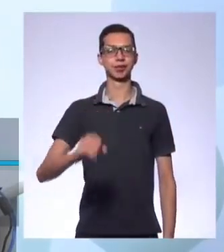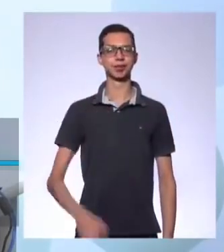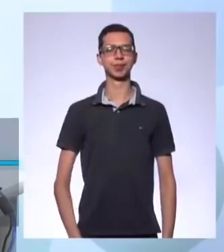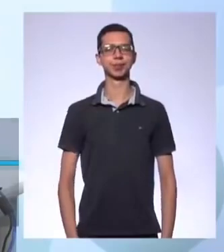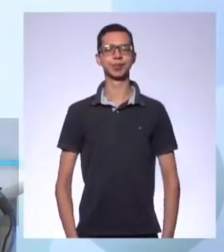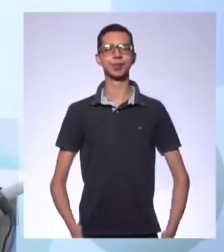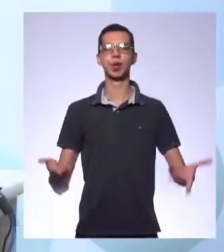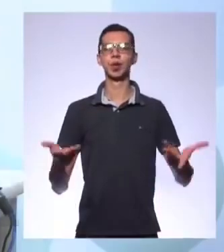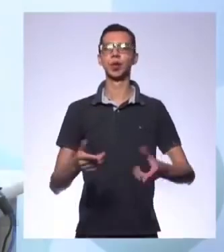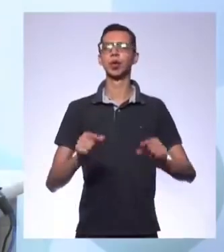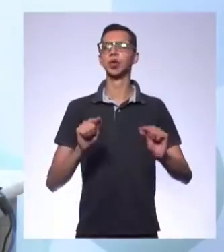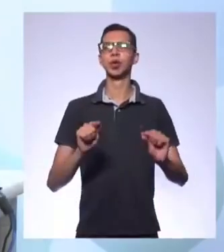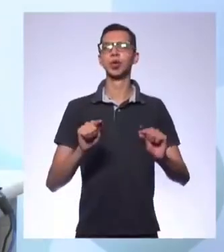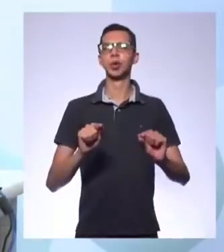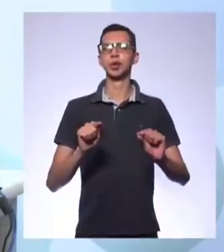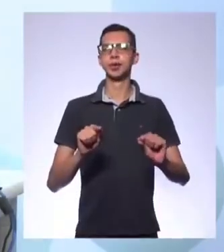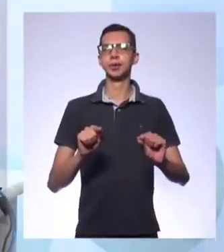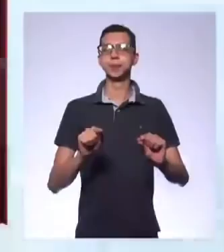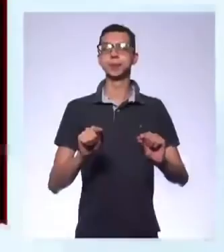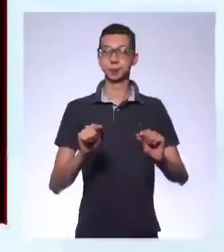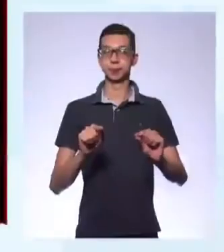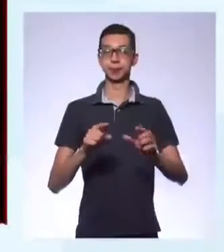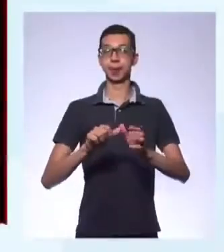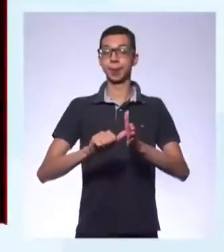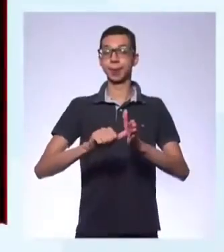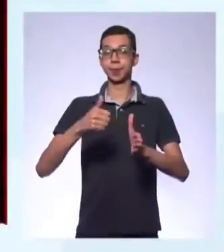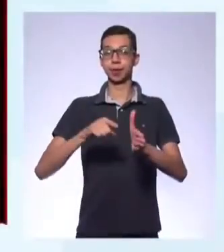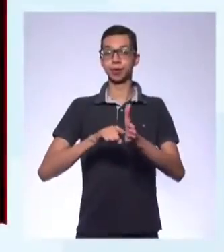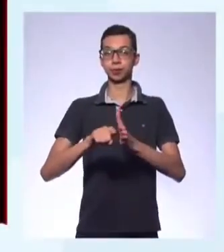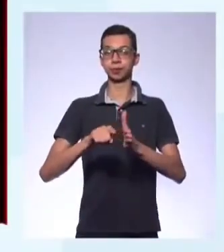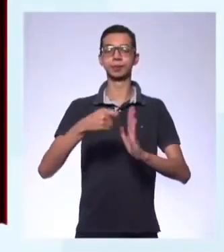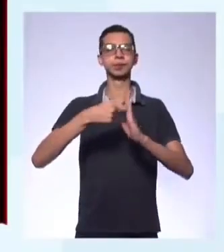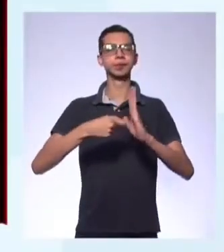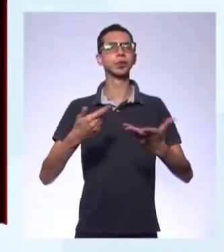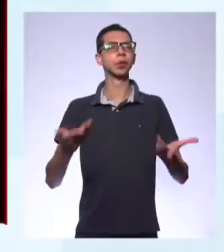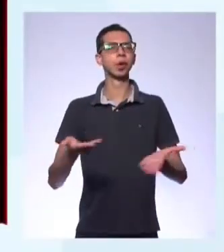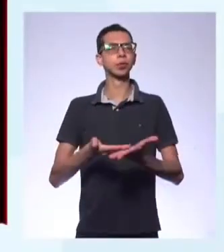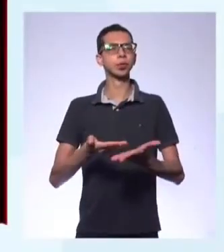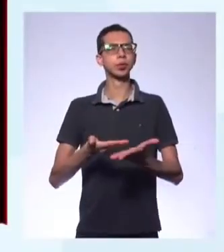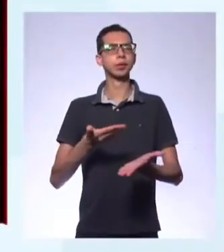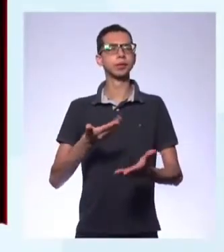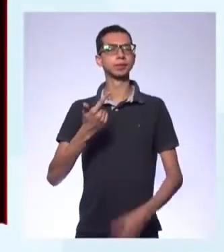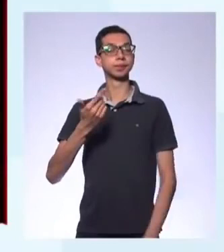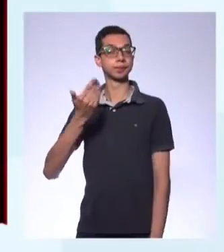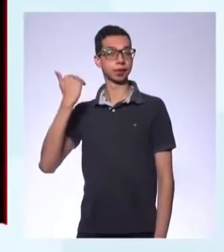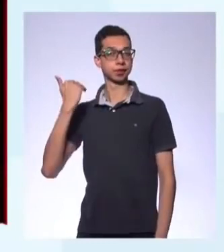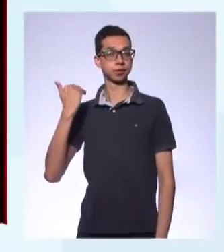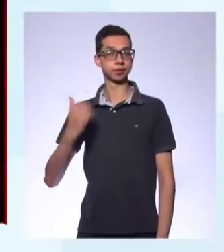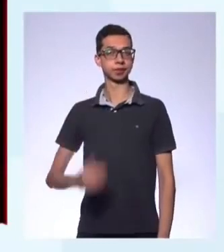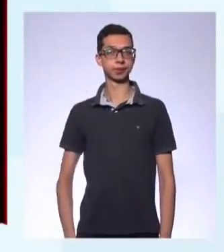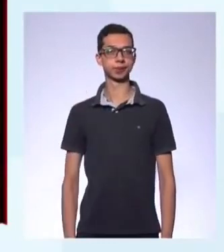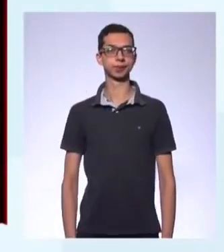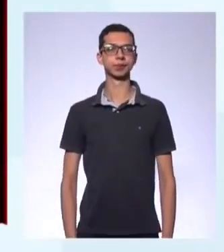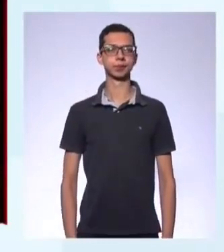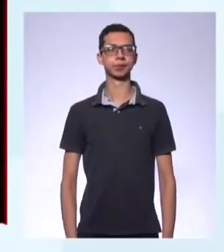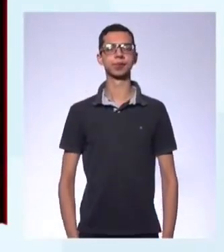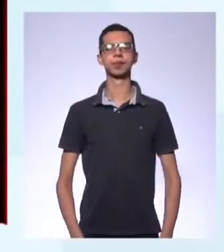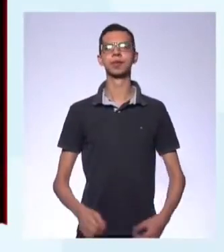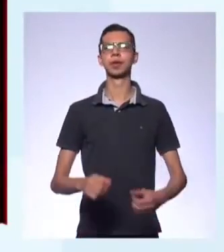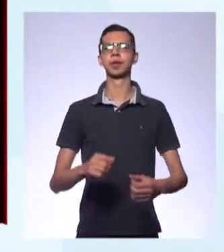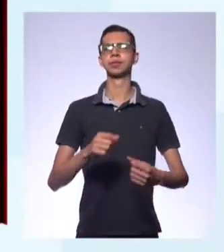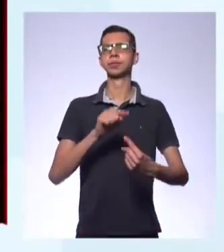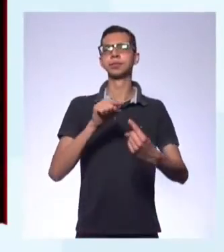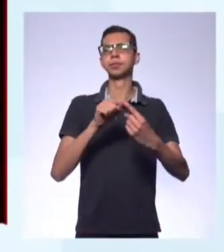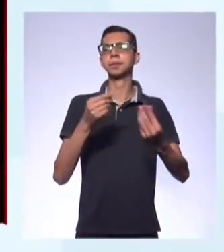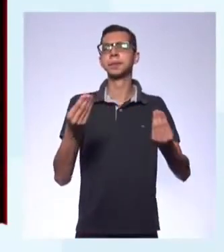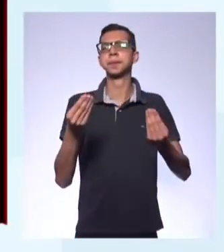de hoje, então. Primeira questão. Que texto estudamos na aula passada? Qual era a finalidade dele? Vocês vão colocar